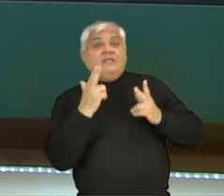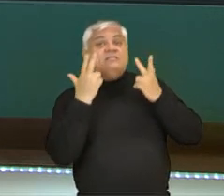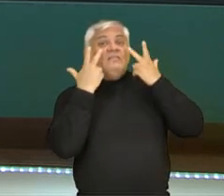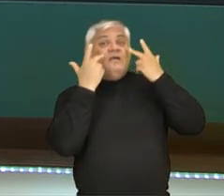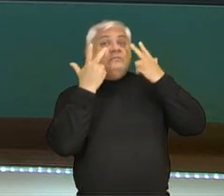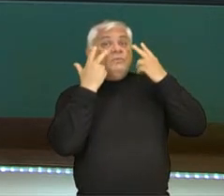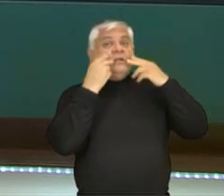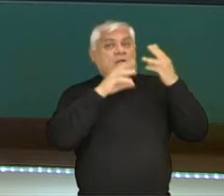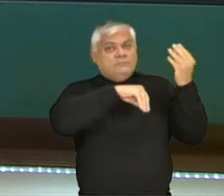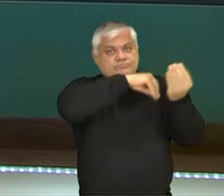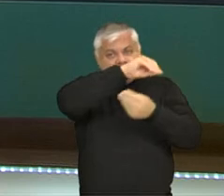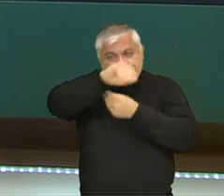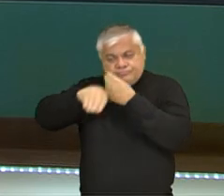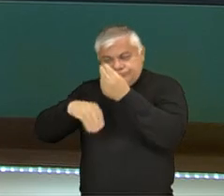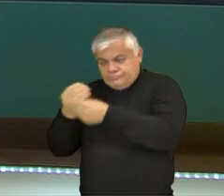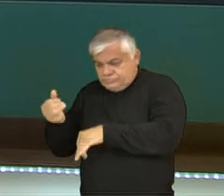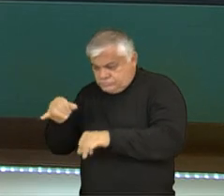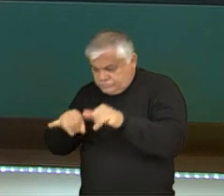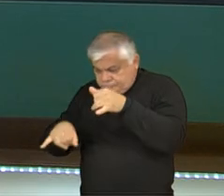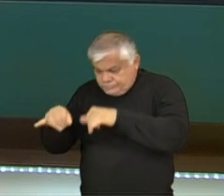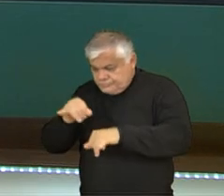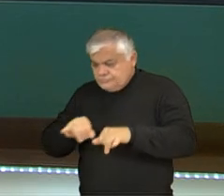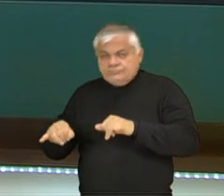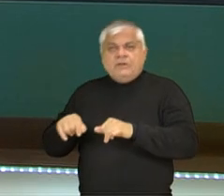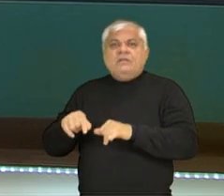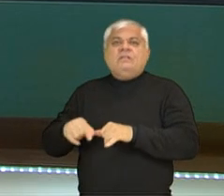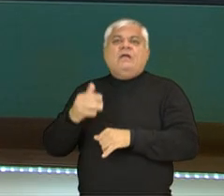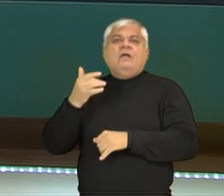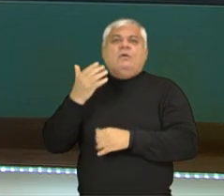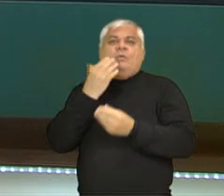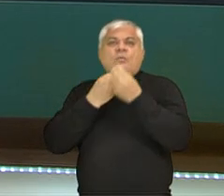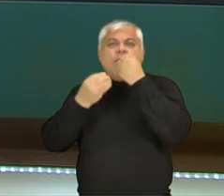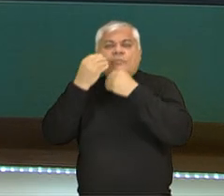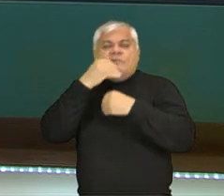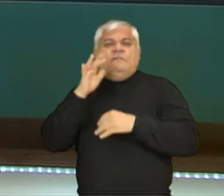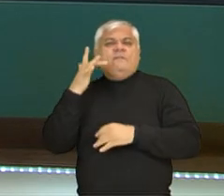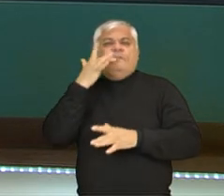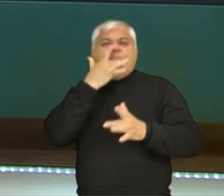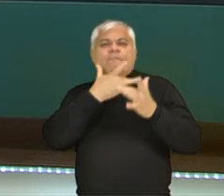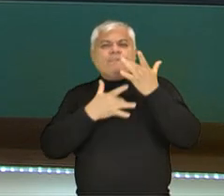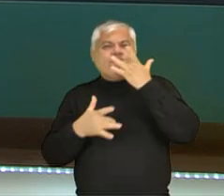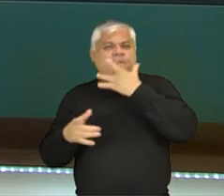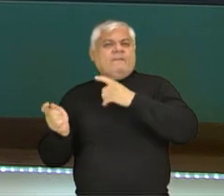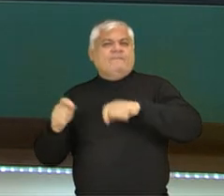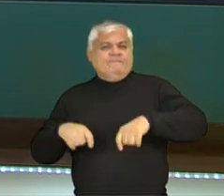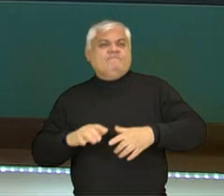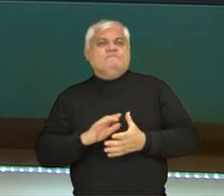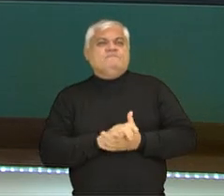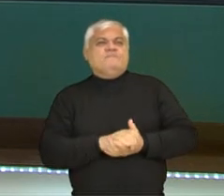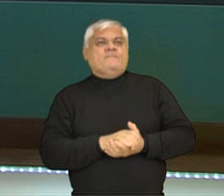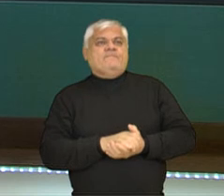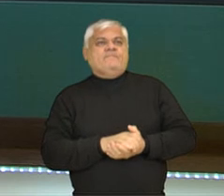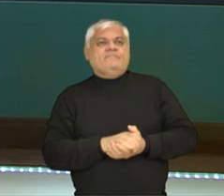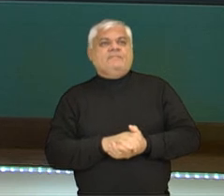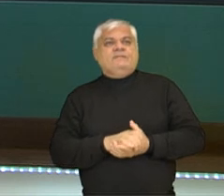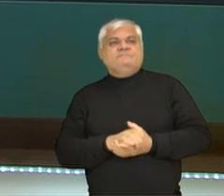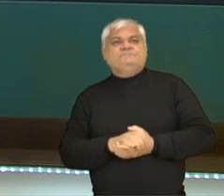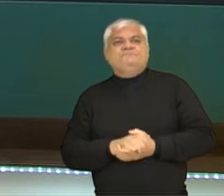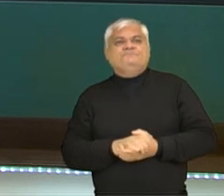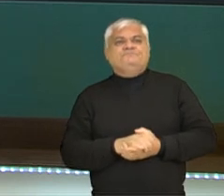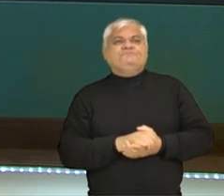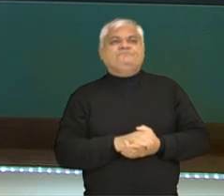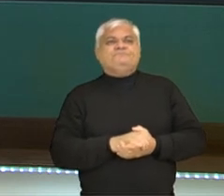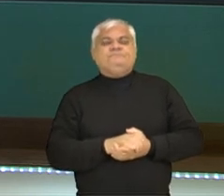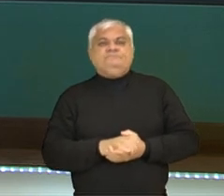inseridas nos alimentos para dar-nos este sabor maravilhoso. Muito bem. Muito bem,